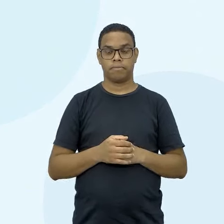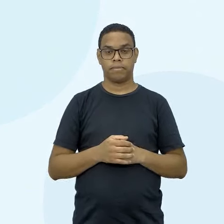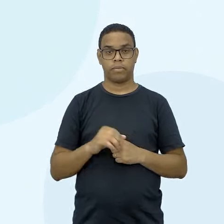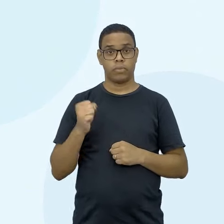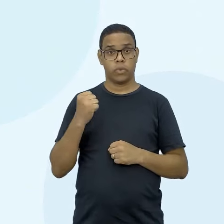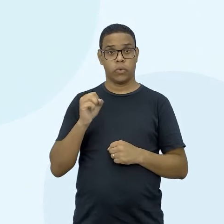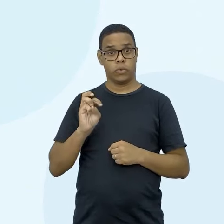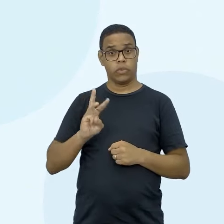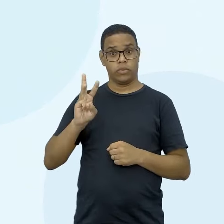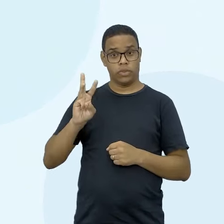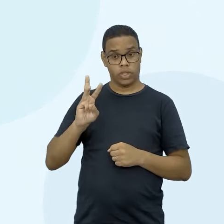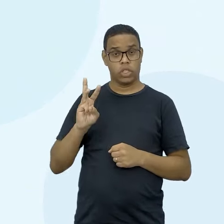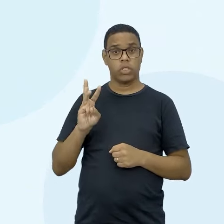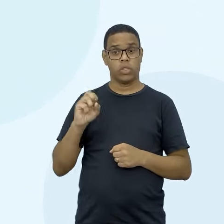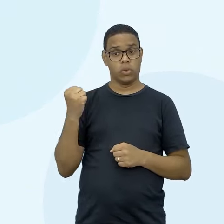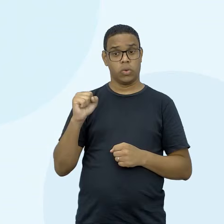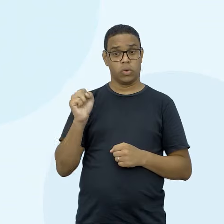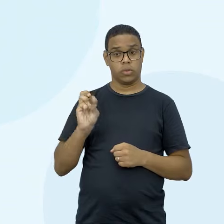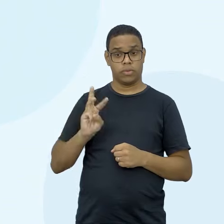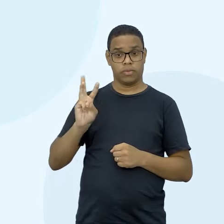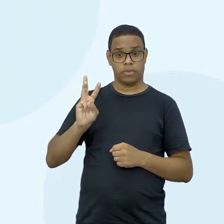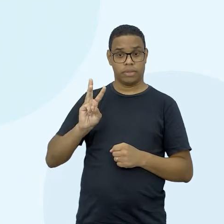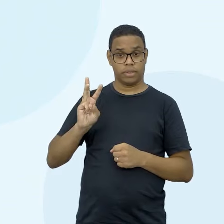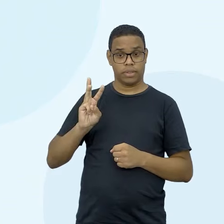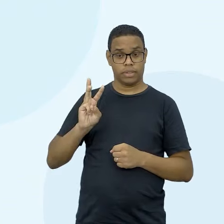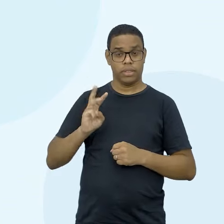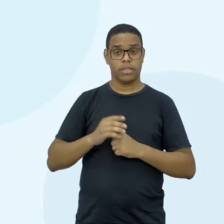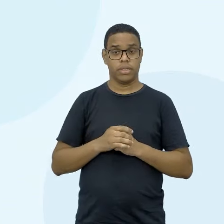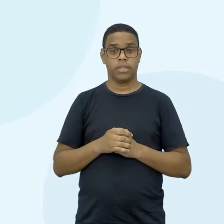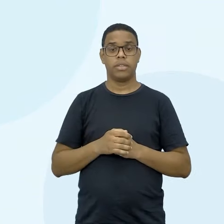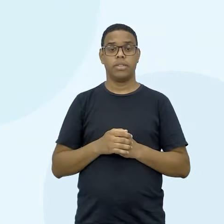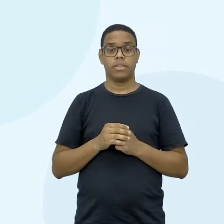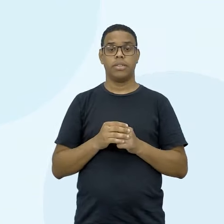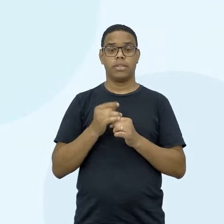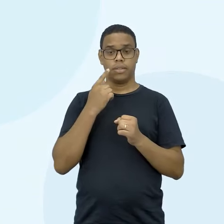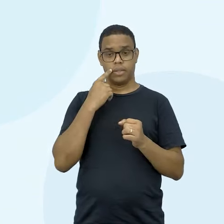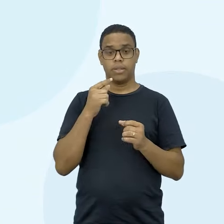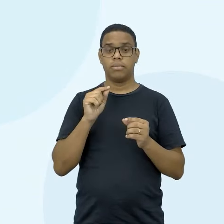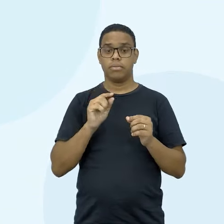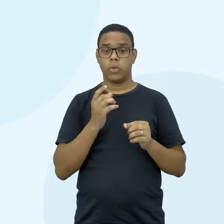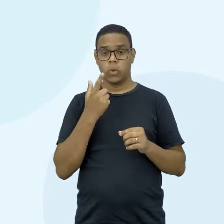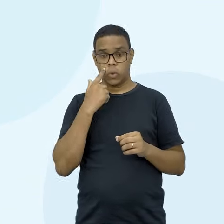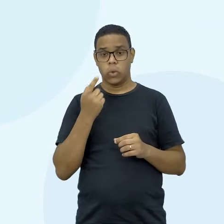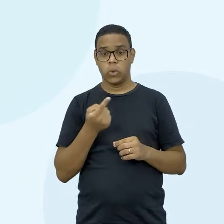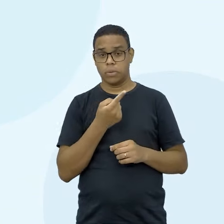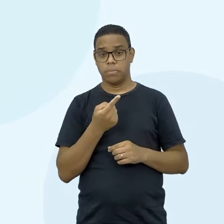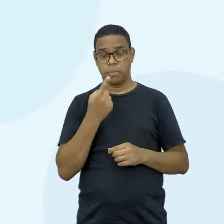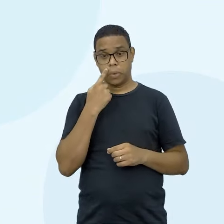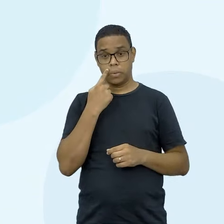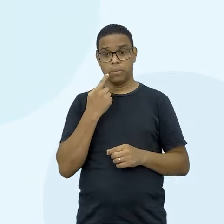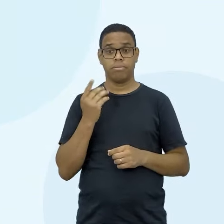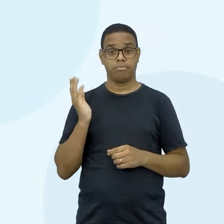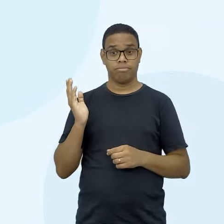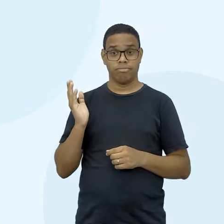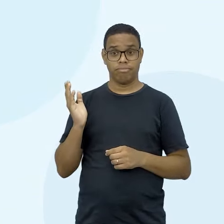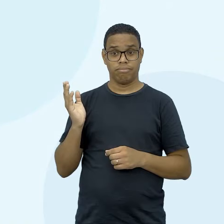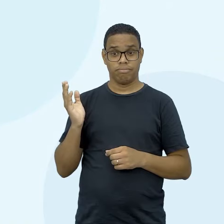Quer dizer, uma lâmpada de 8 watts, dessa compacta aqui, ó,